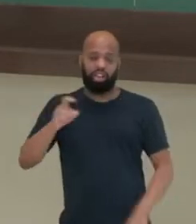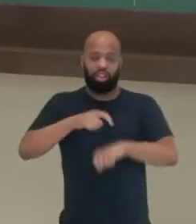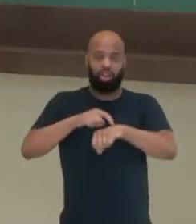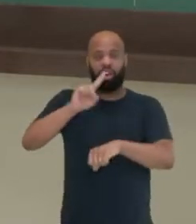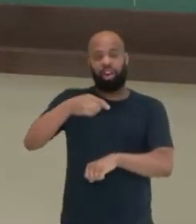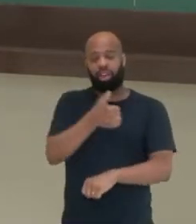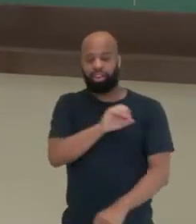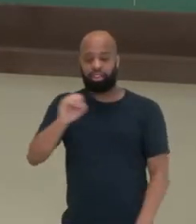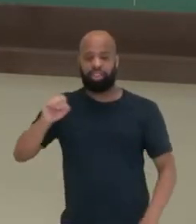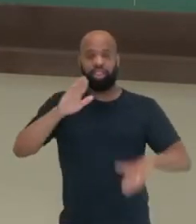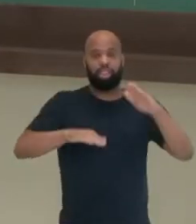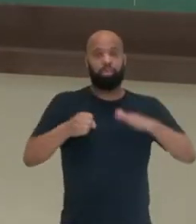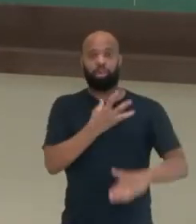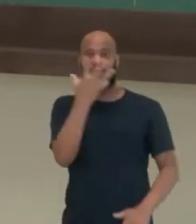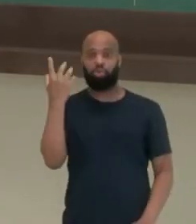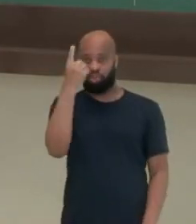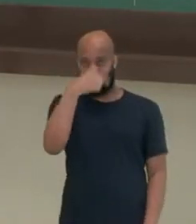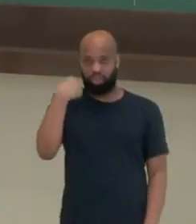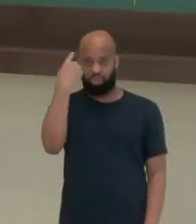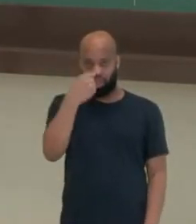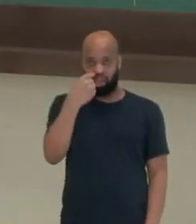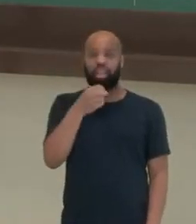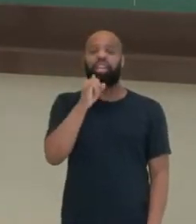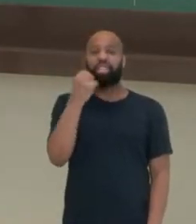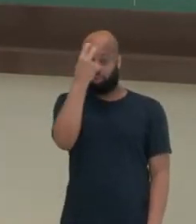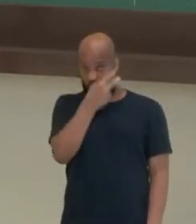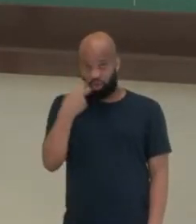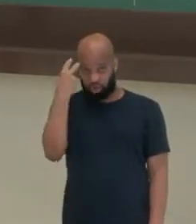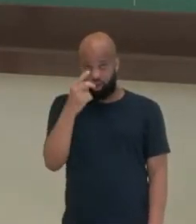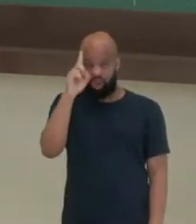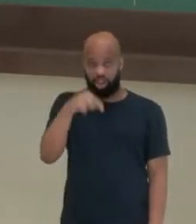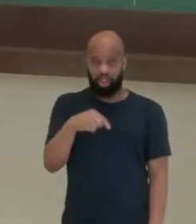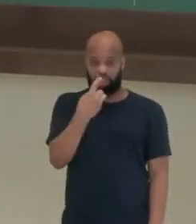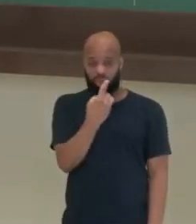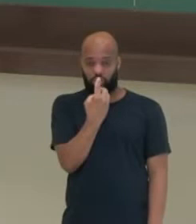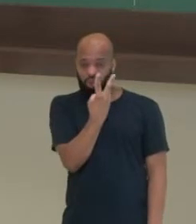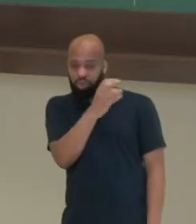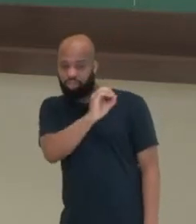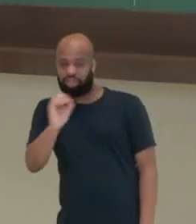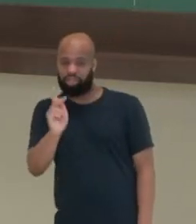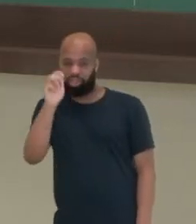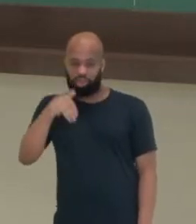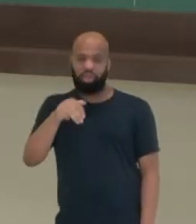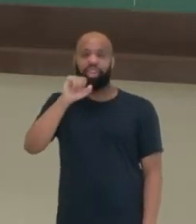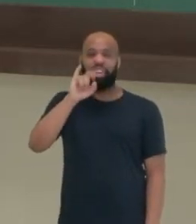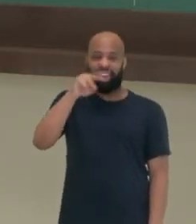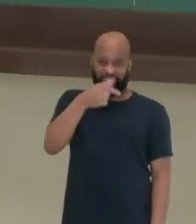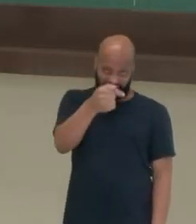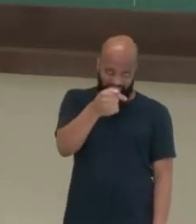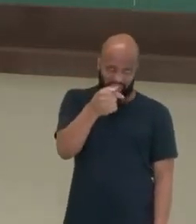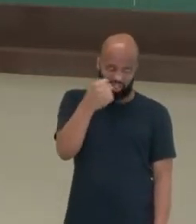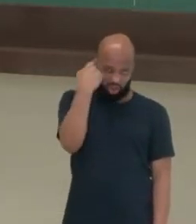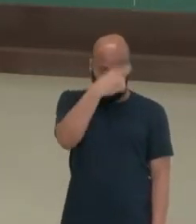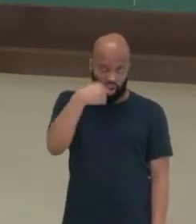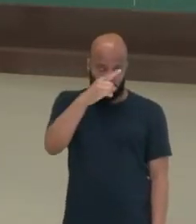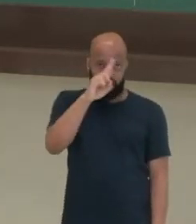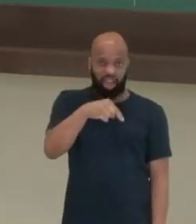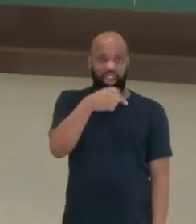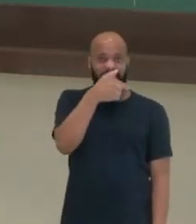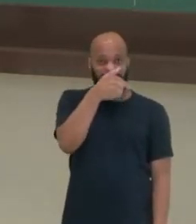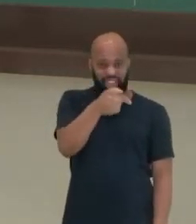horas. Se andar 2 horas, 200 km. Se andar 7 horas, 7 vezes 100, 700